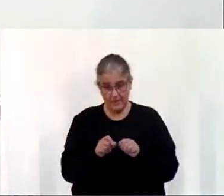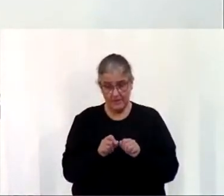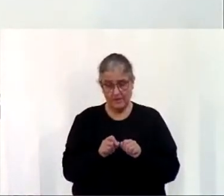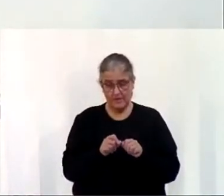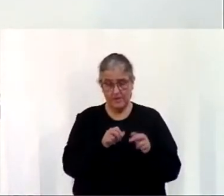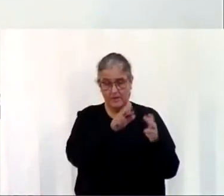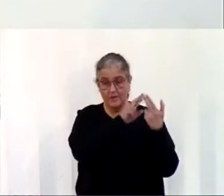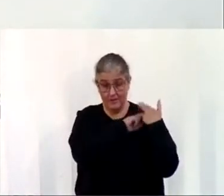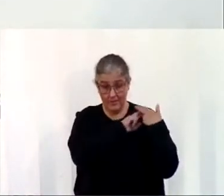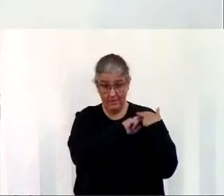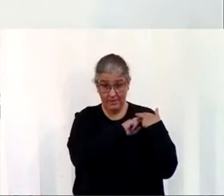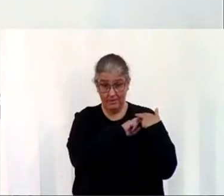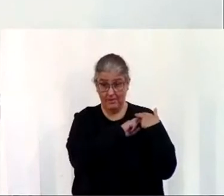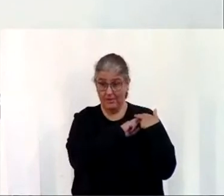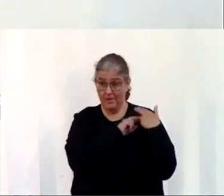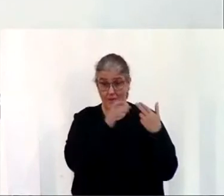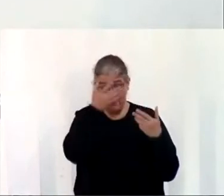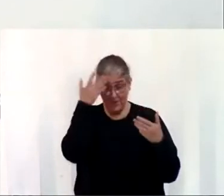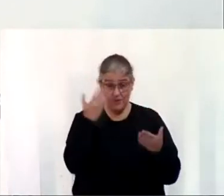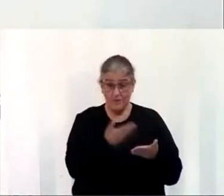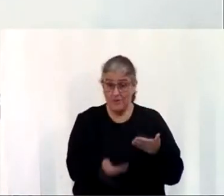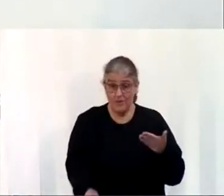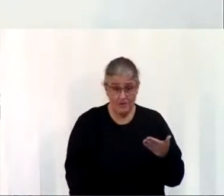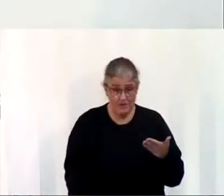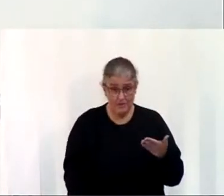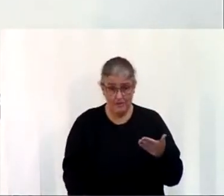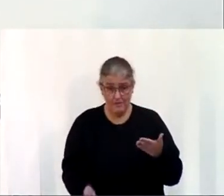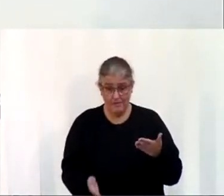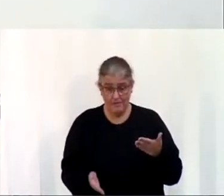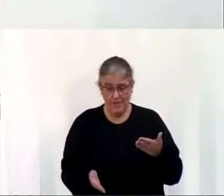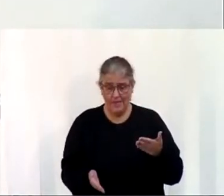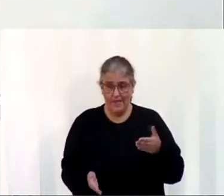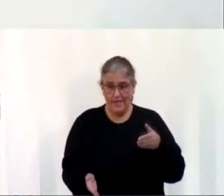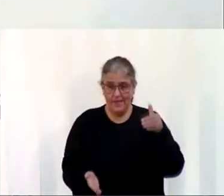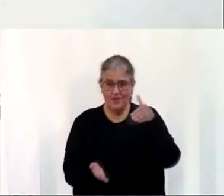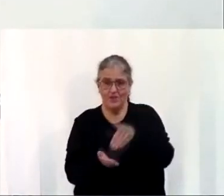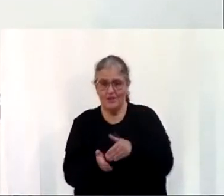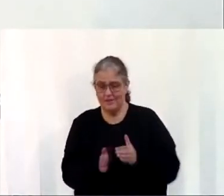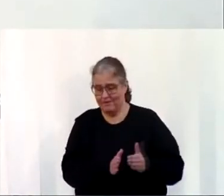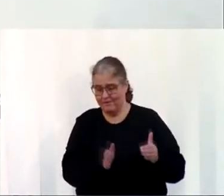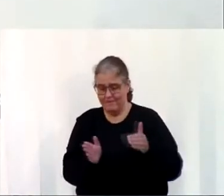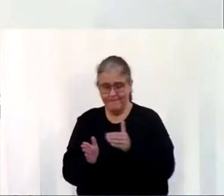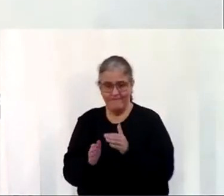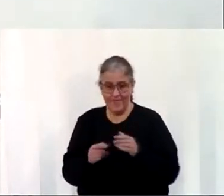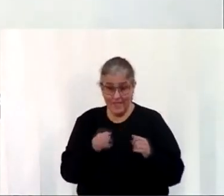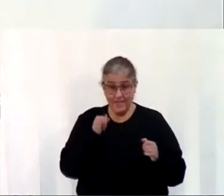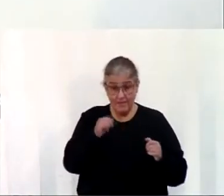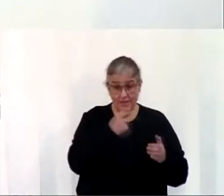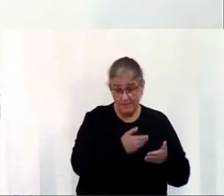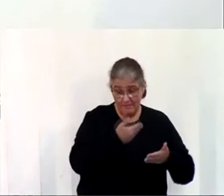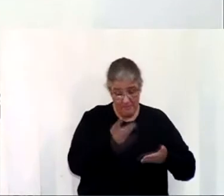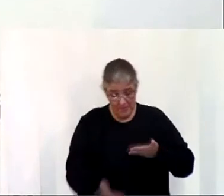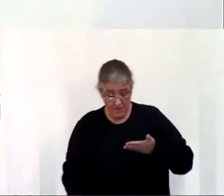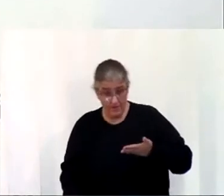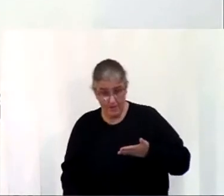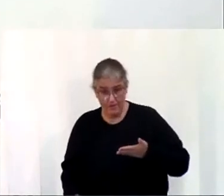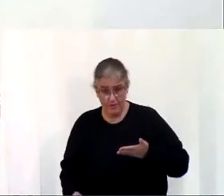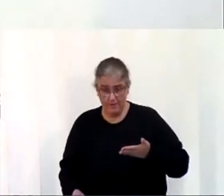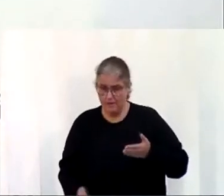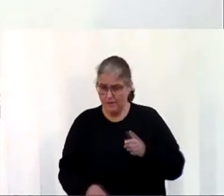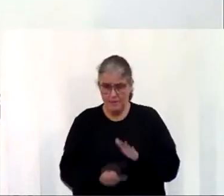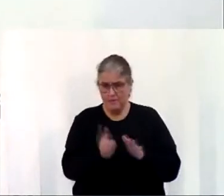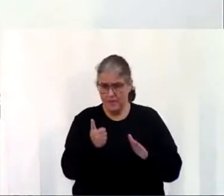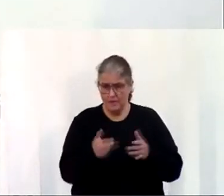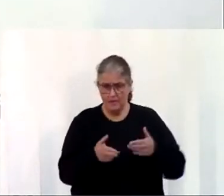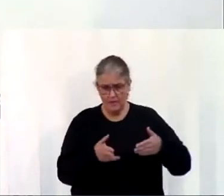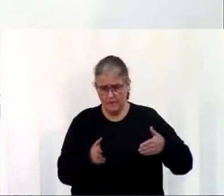alguém que está perdido no seu relacionamento é achar o caminho. E então precisa parar de andar no caminho errado que estava. Se você